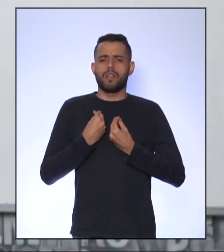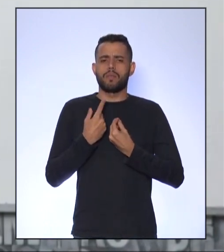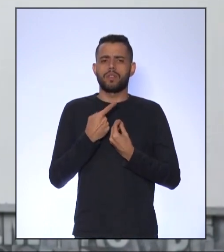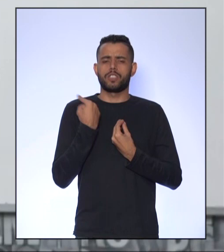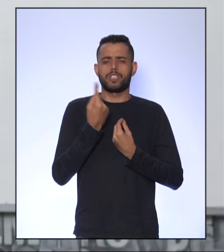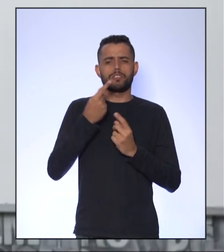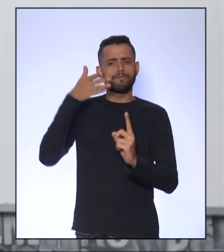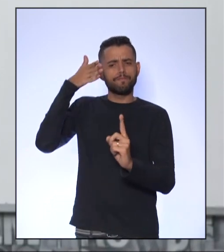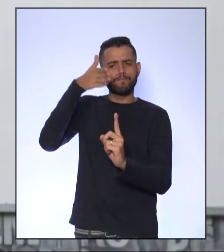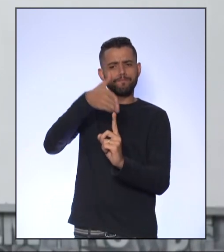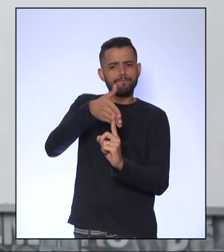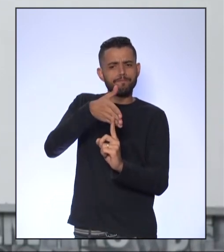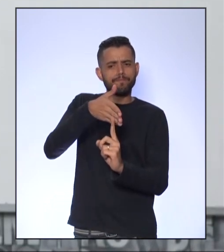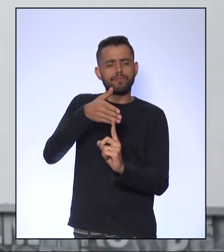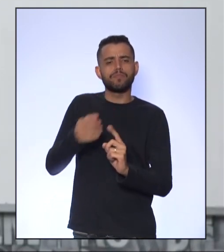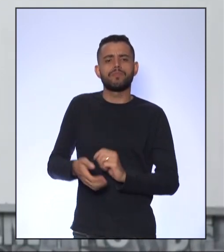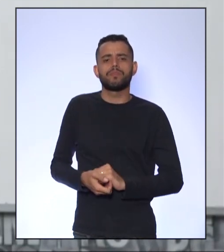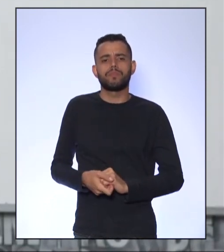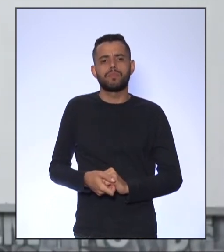tá,